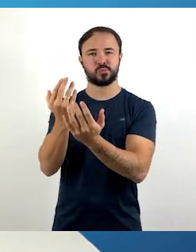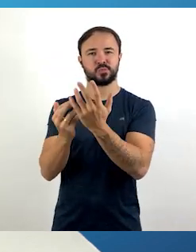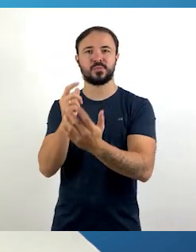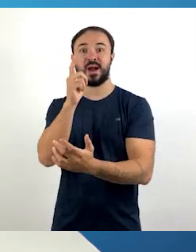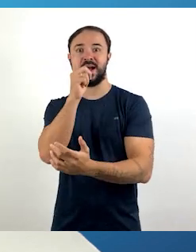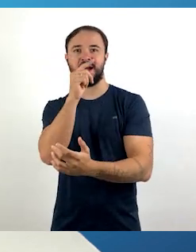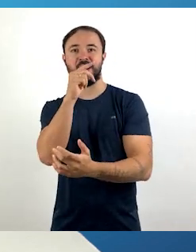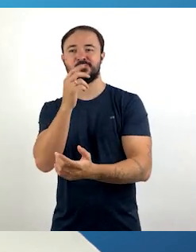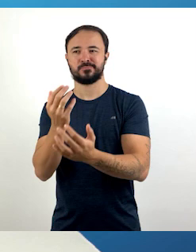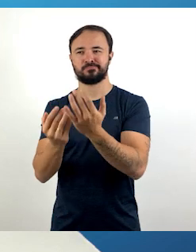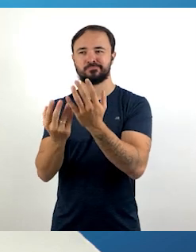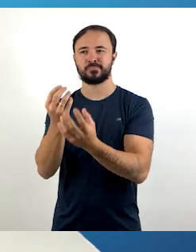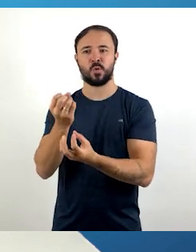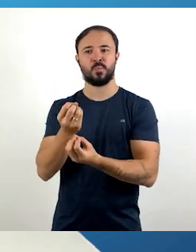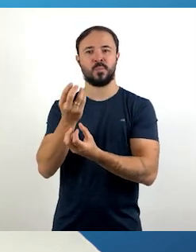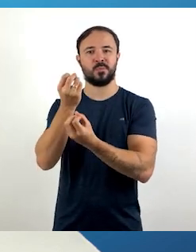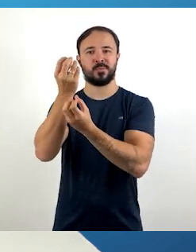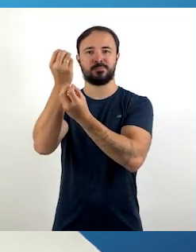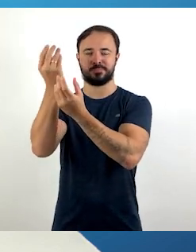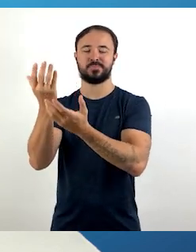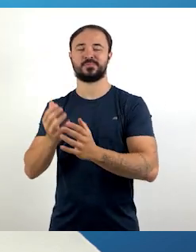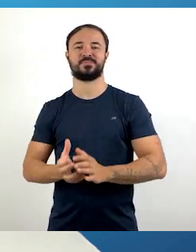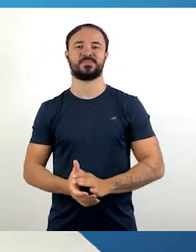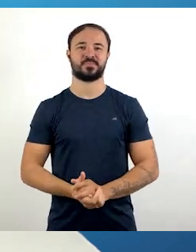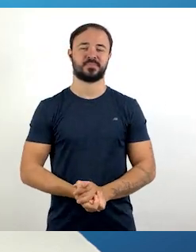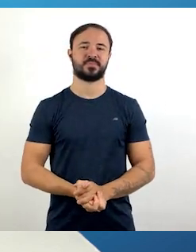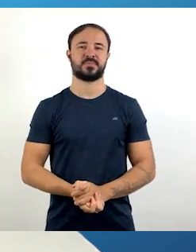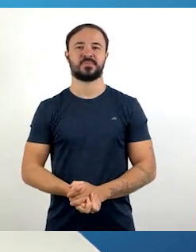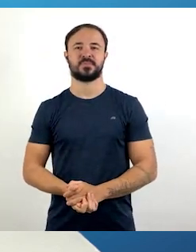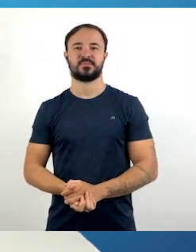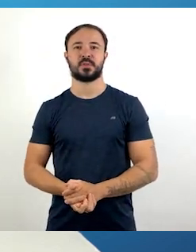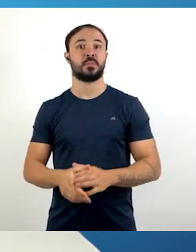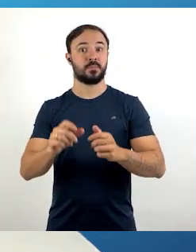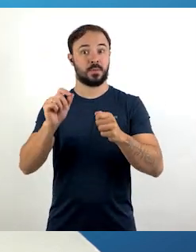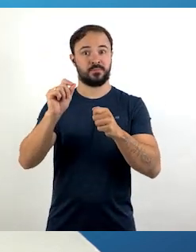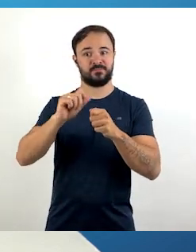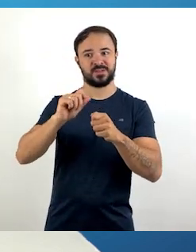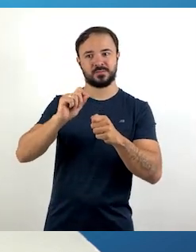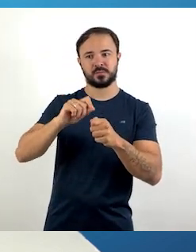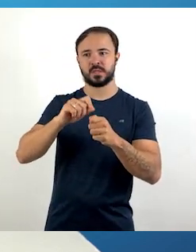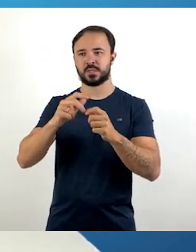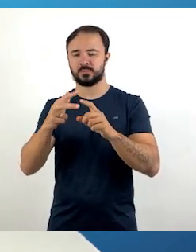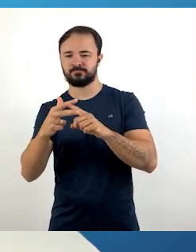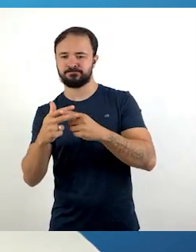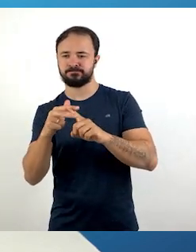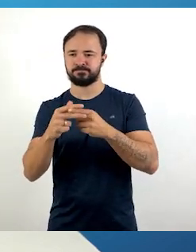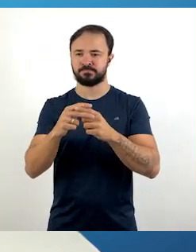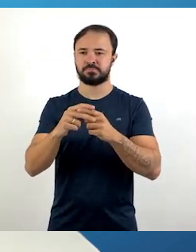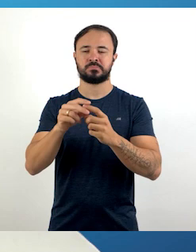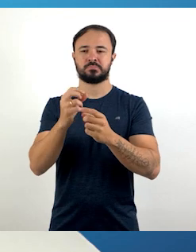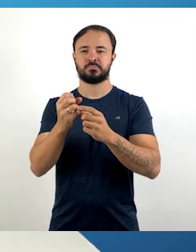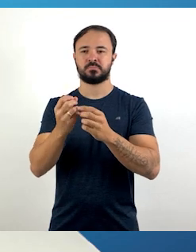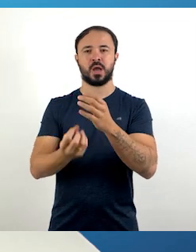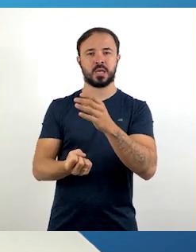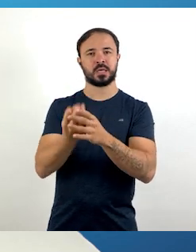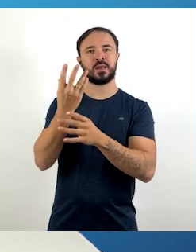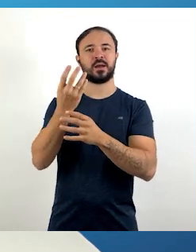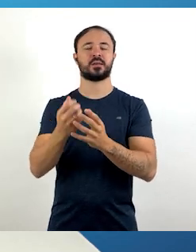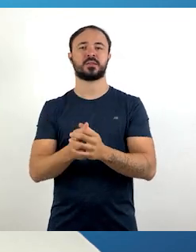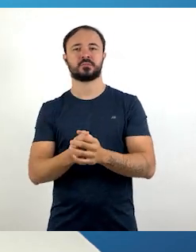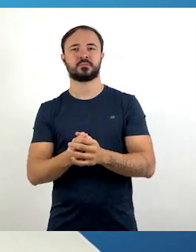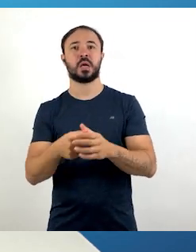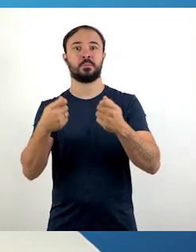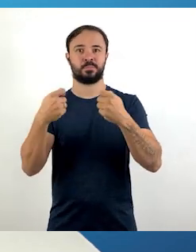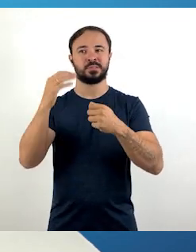e transformar essa energia térmica em movimento. Para a nossa montagem, primeiro vamos entender